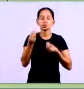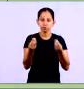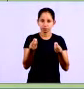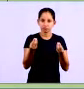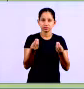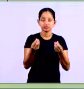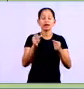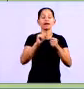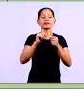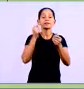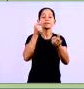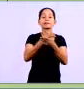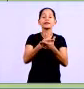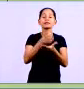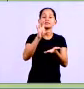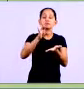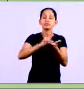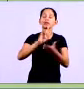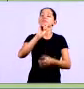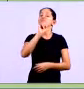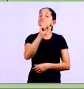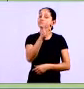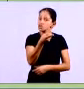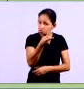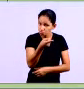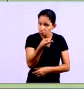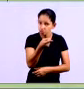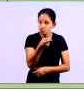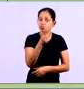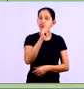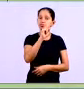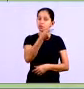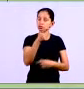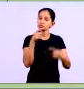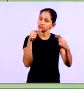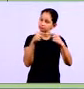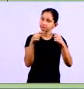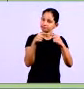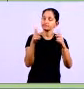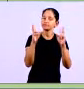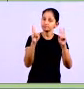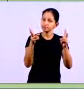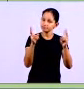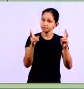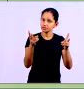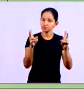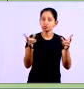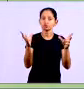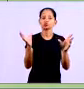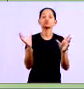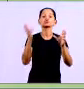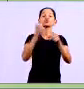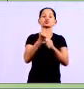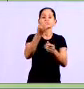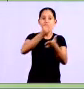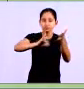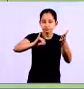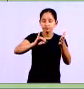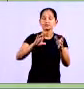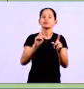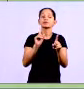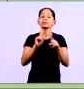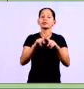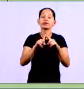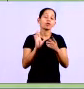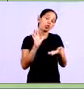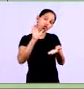a pagar, você vai pagar quanto para o fornecedor? R$1.000. Quando você paga para o fornecedor, você vai pagar os 930 e também os 70, porque o fornecedor